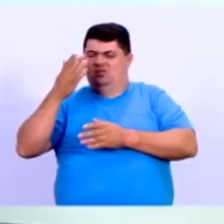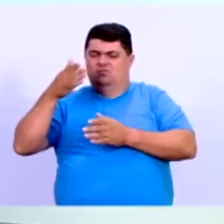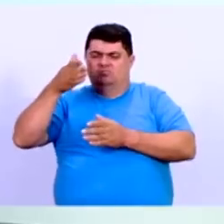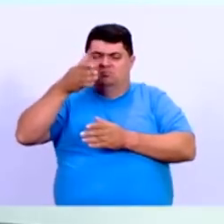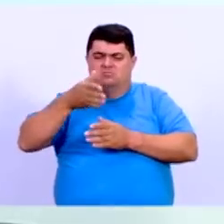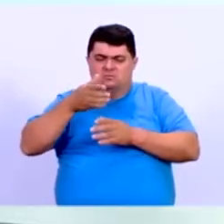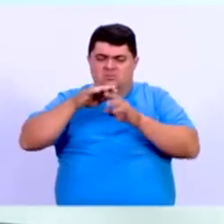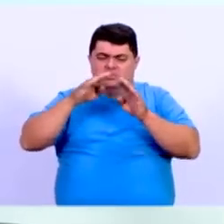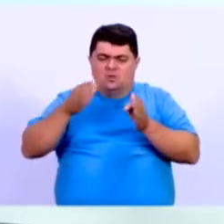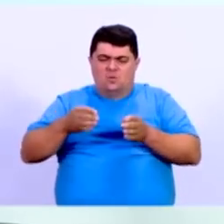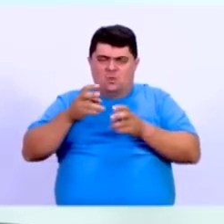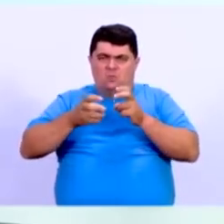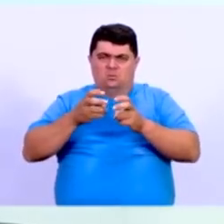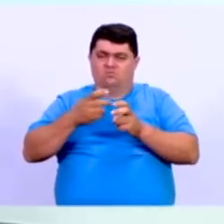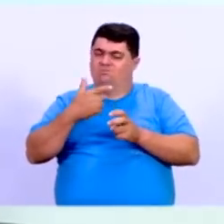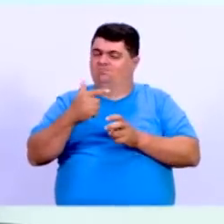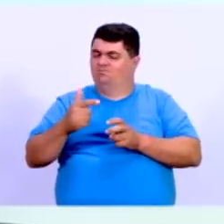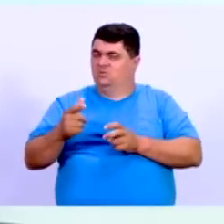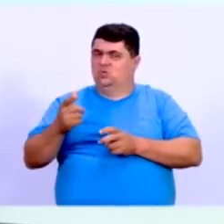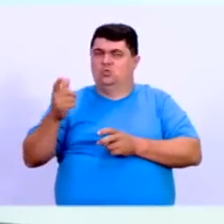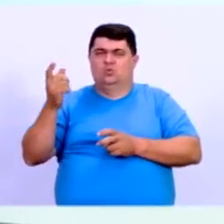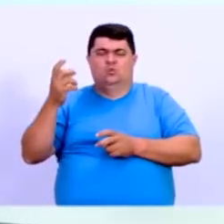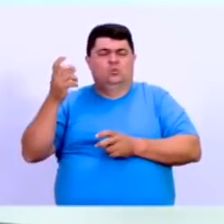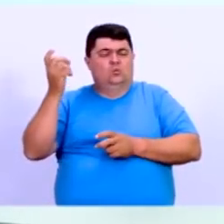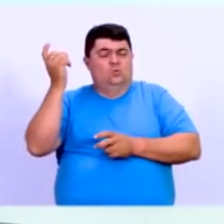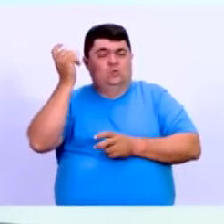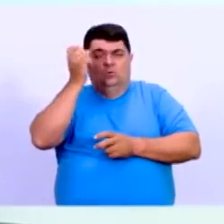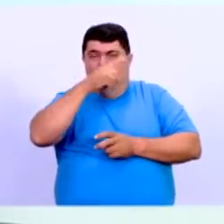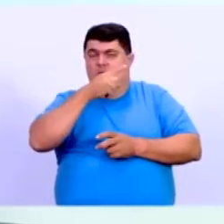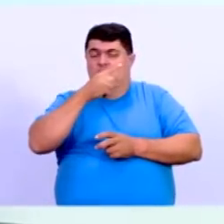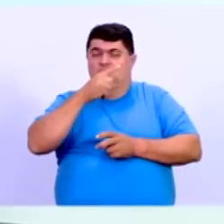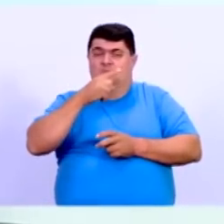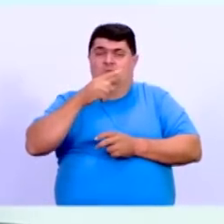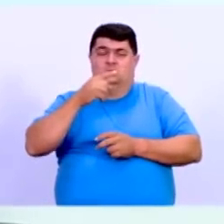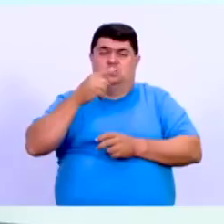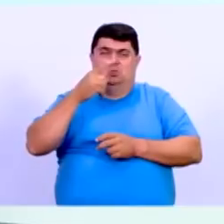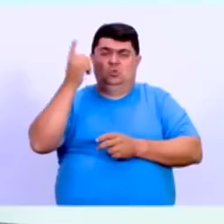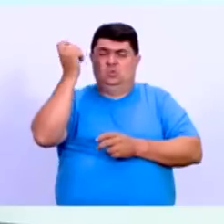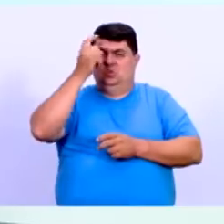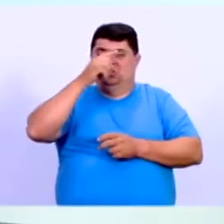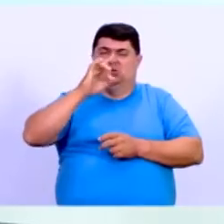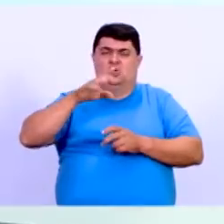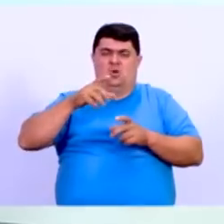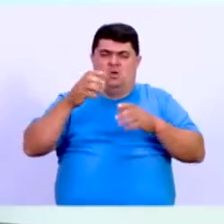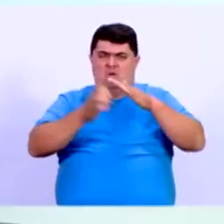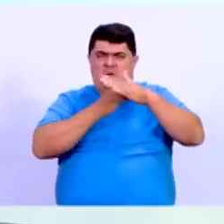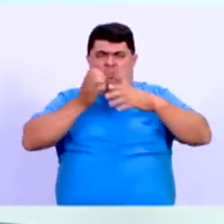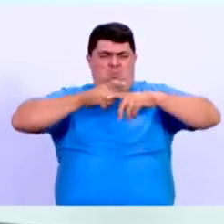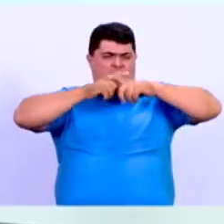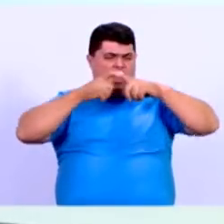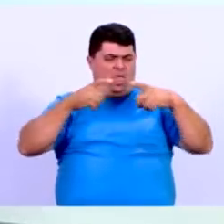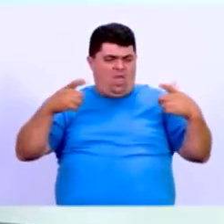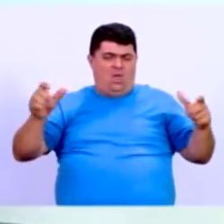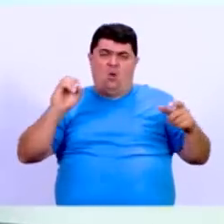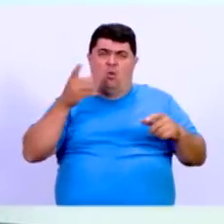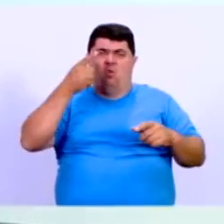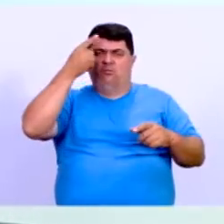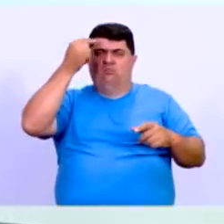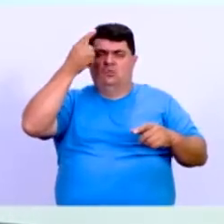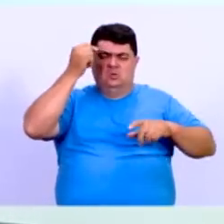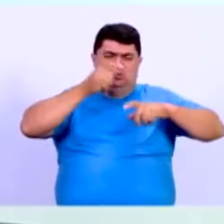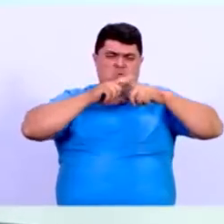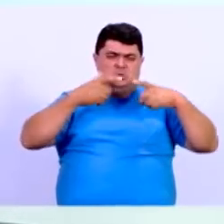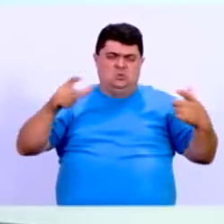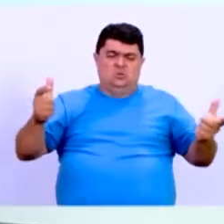computador, construir uma rede. Era uma situação muito sofisticada, apenas disponível para grandes empresas, grandes universidades, área